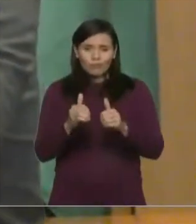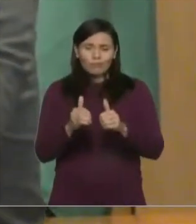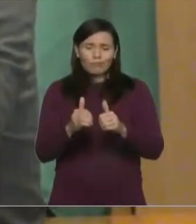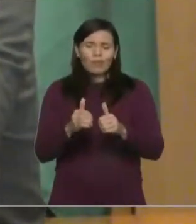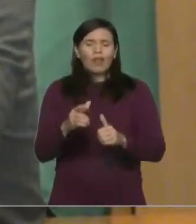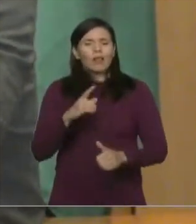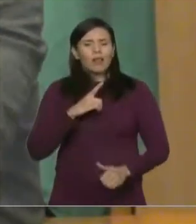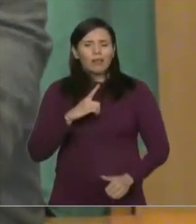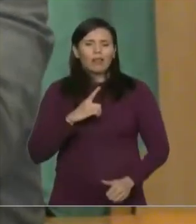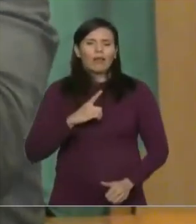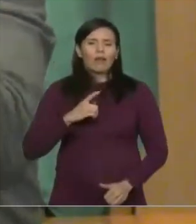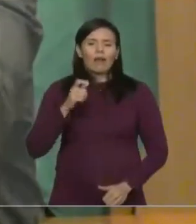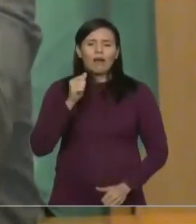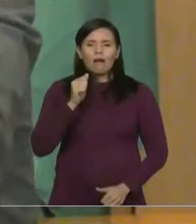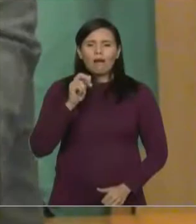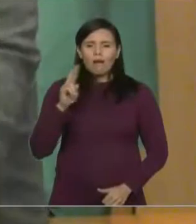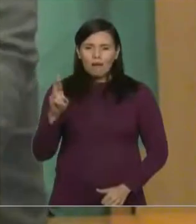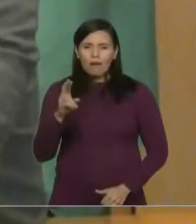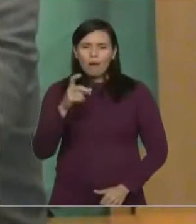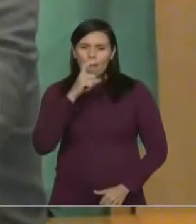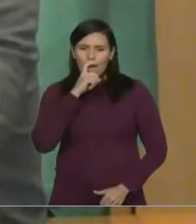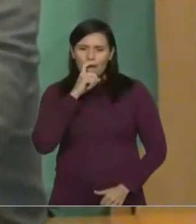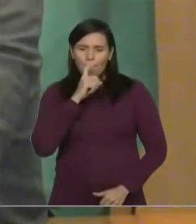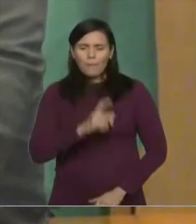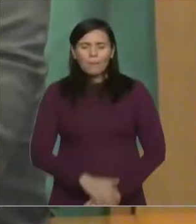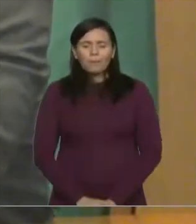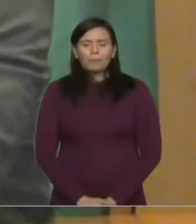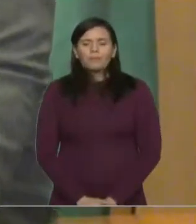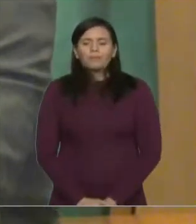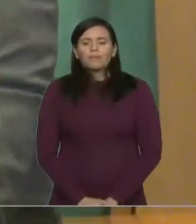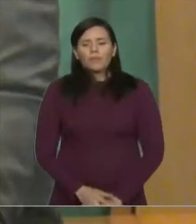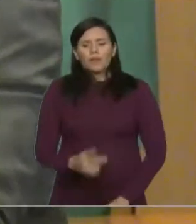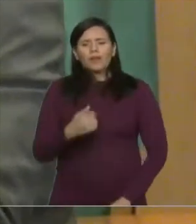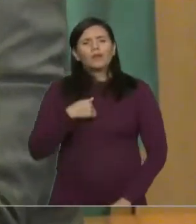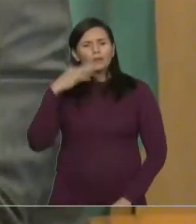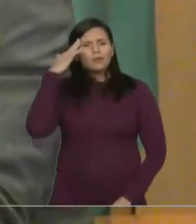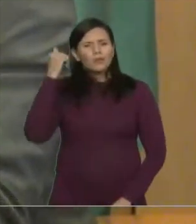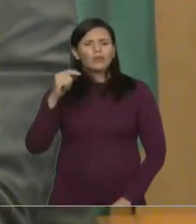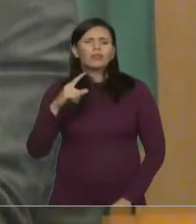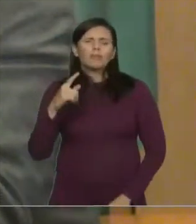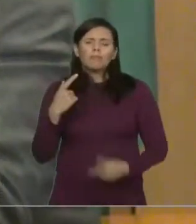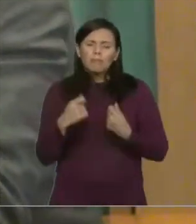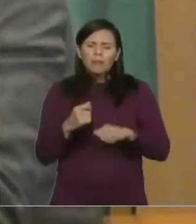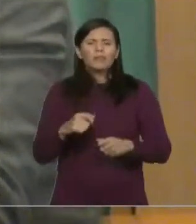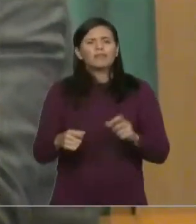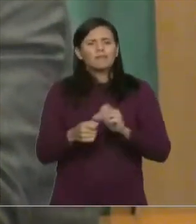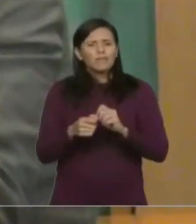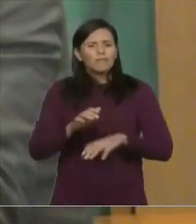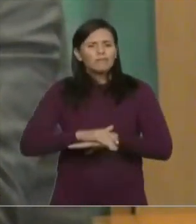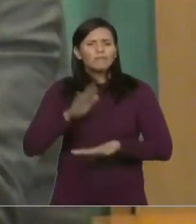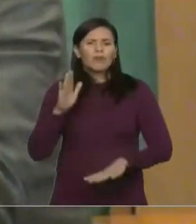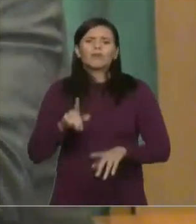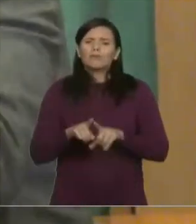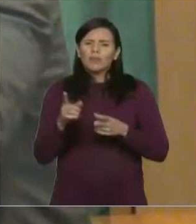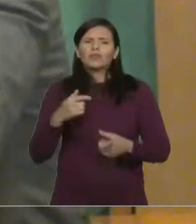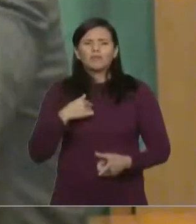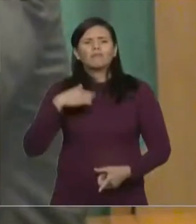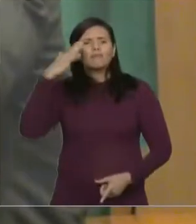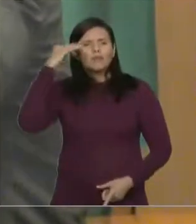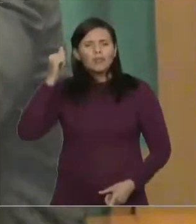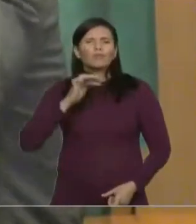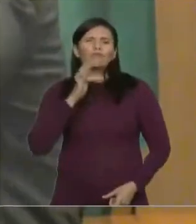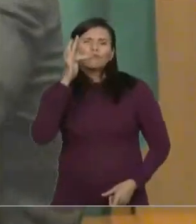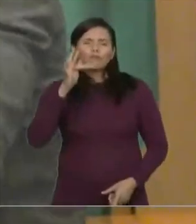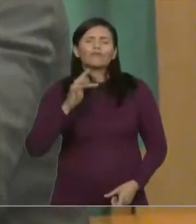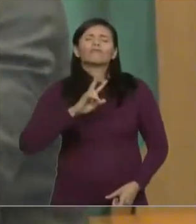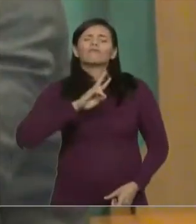fazer, é claro que muito ainda há de ser feito. E será feito, eu tenho fé nisso. E também é bom destacar uma ação que